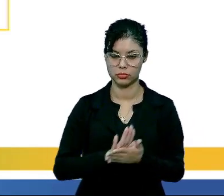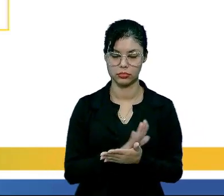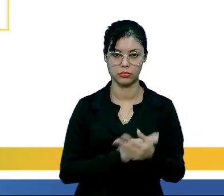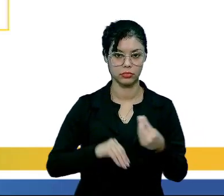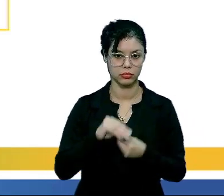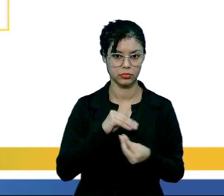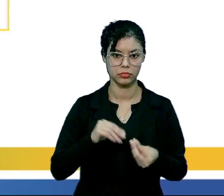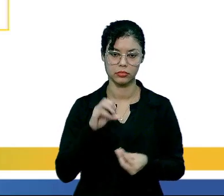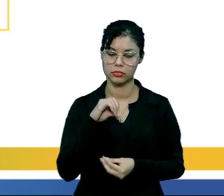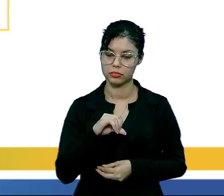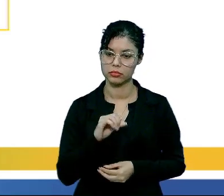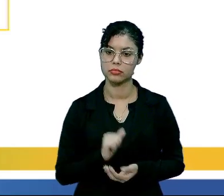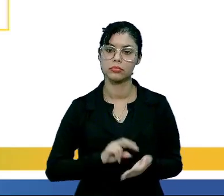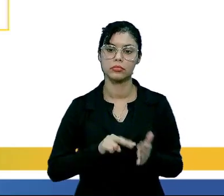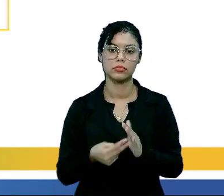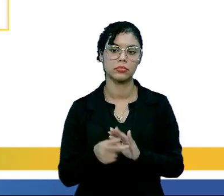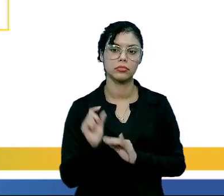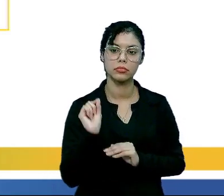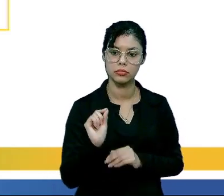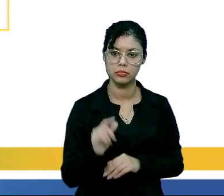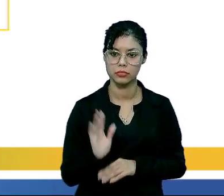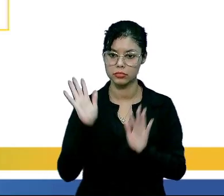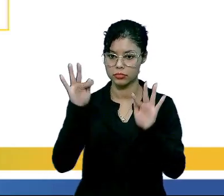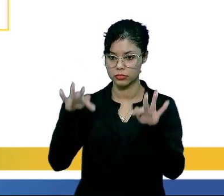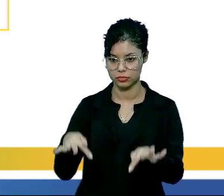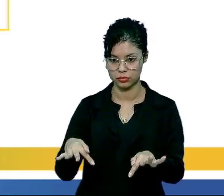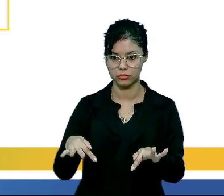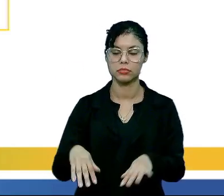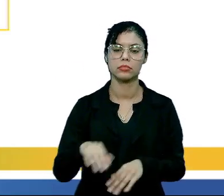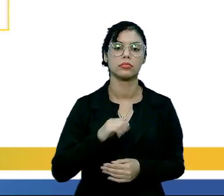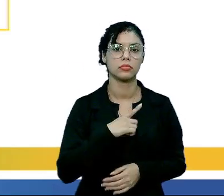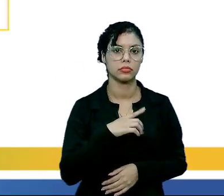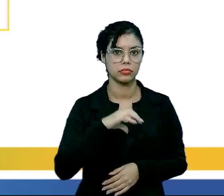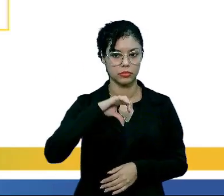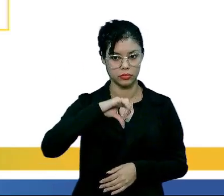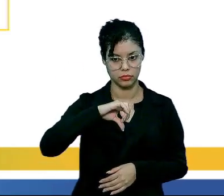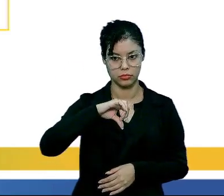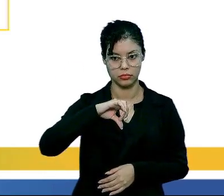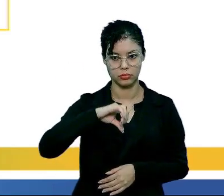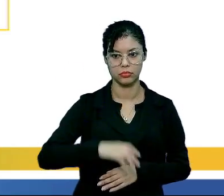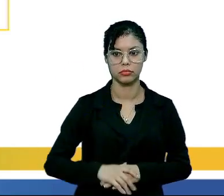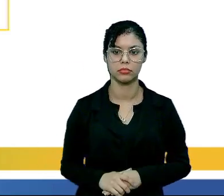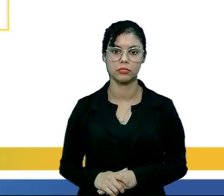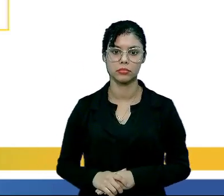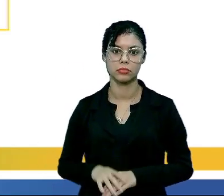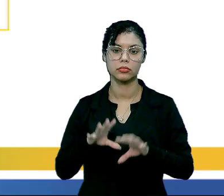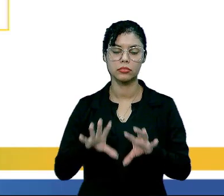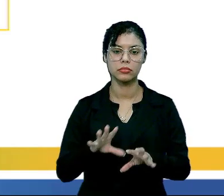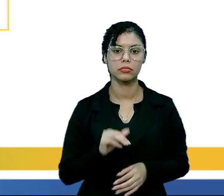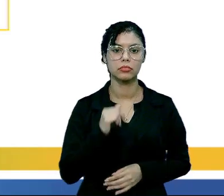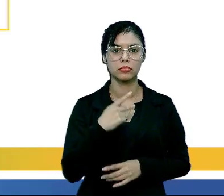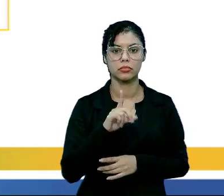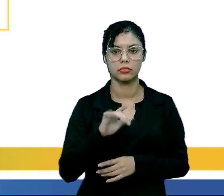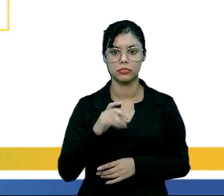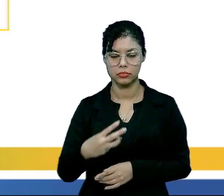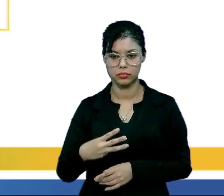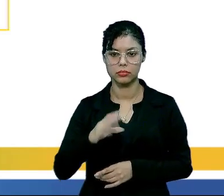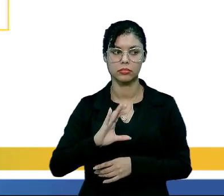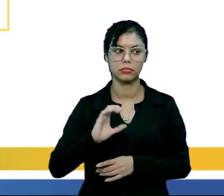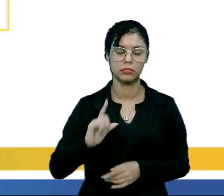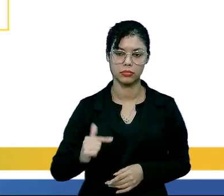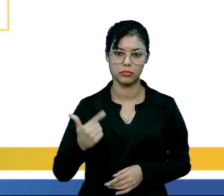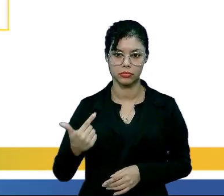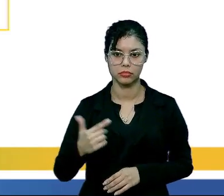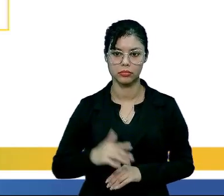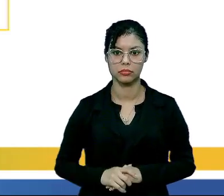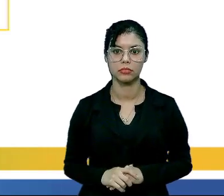e reagiram 9, significa dizer que lá no final da minha reação eu terei 9 mols. Assim para o PCl3 e assim